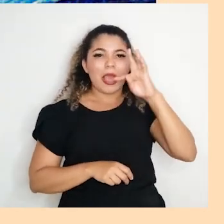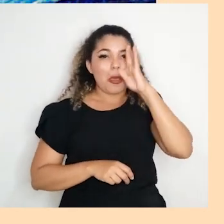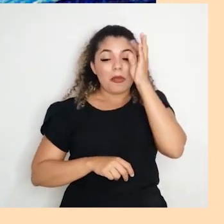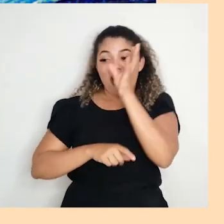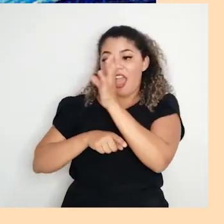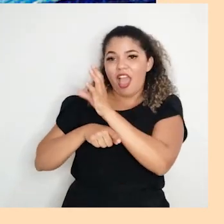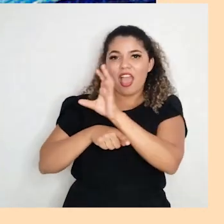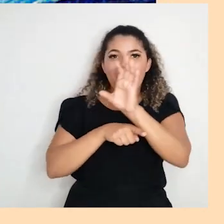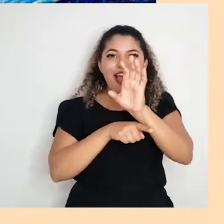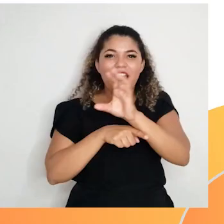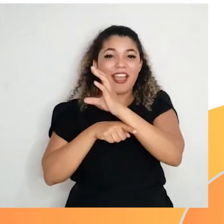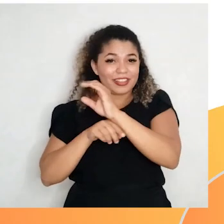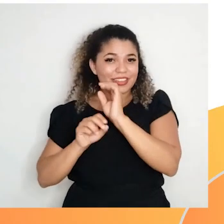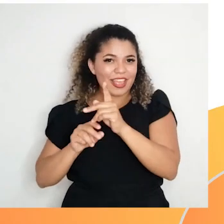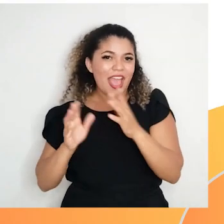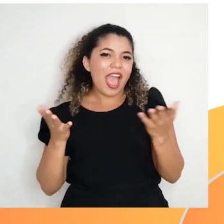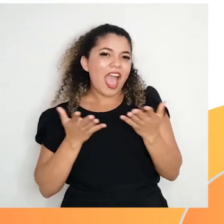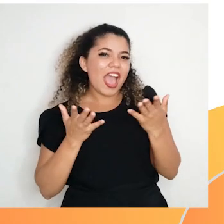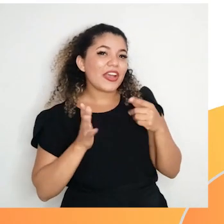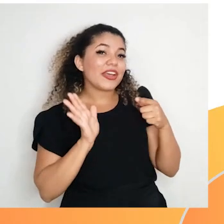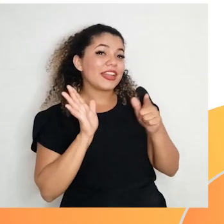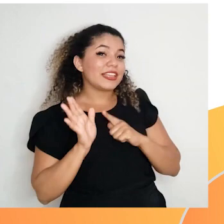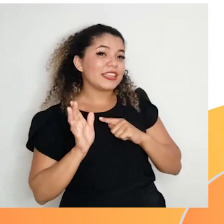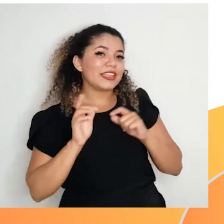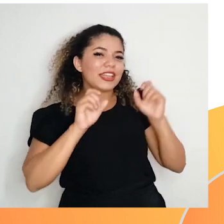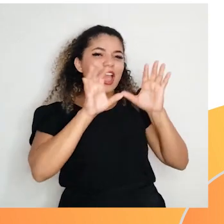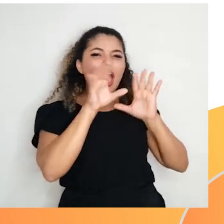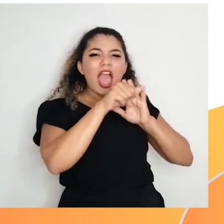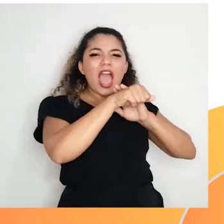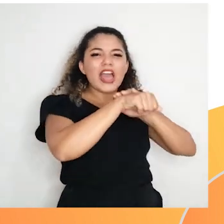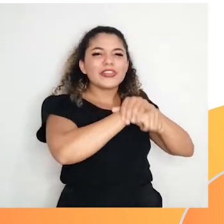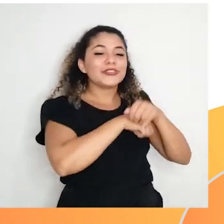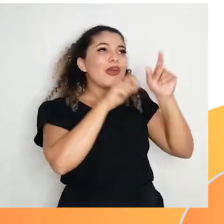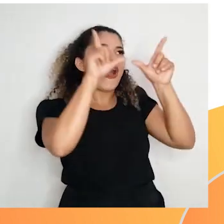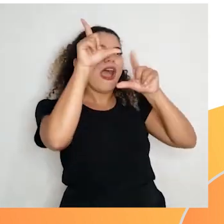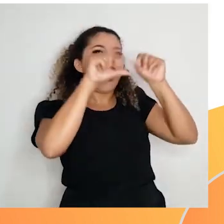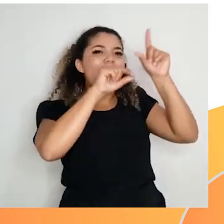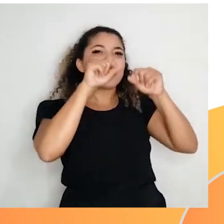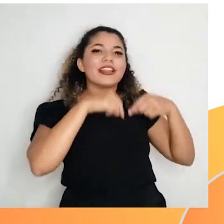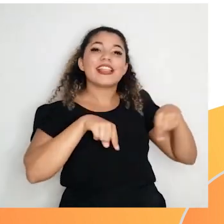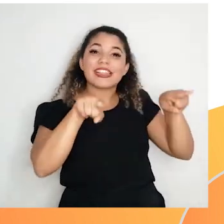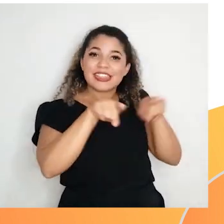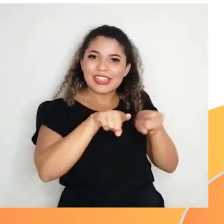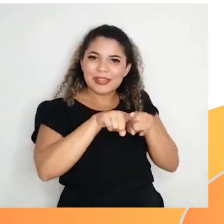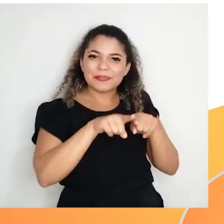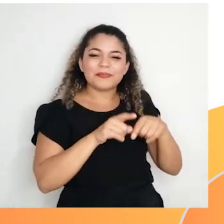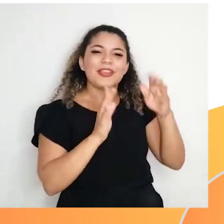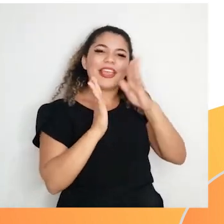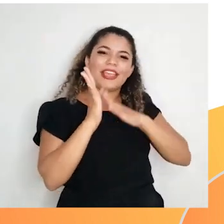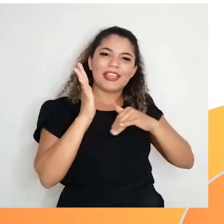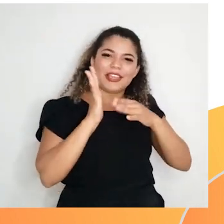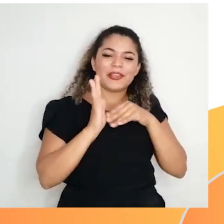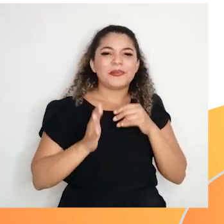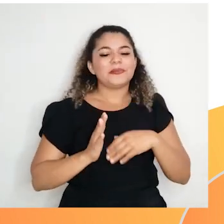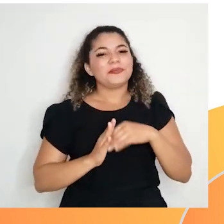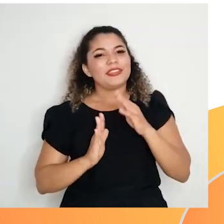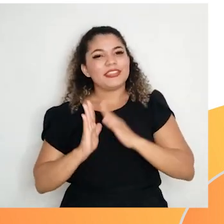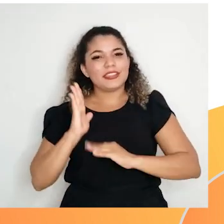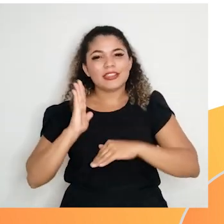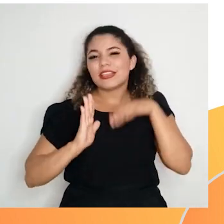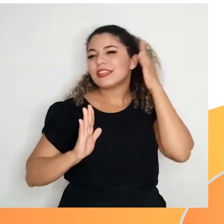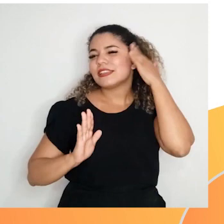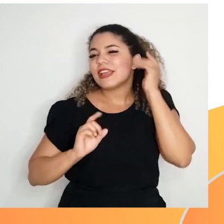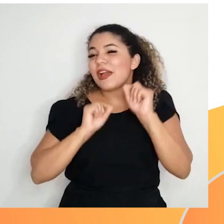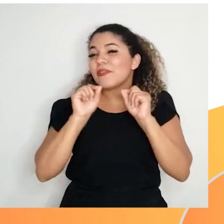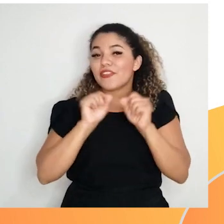Girassóis dele, de Van Gogh. E temos A Noite Estrelada dele, Van Gogh.